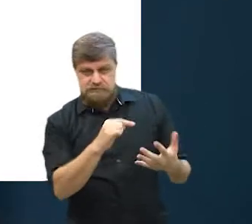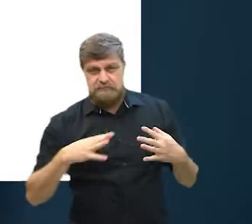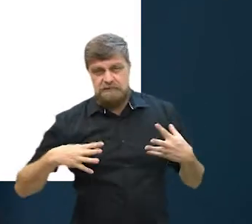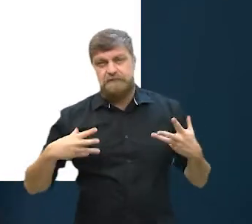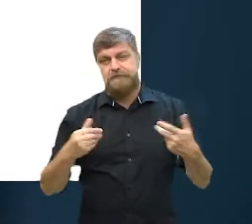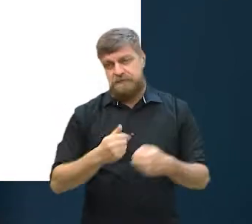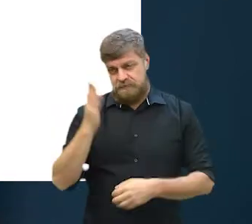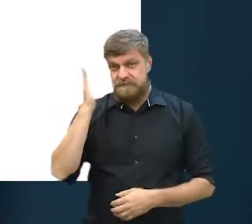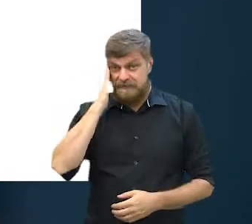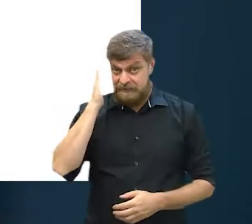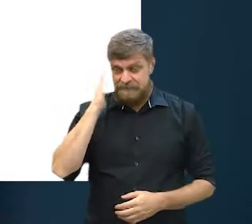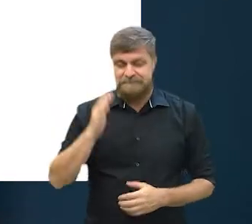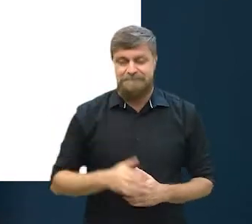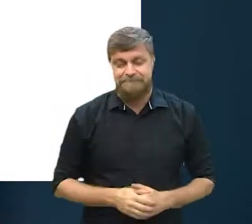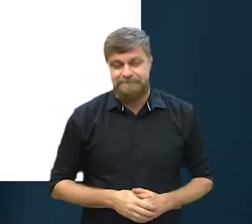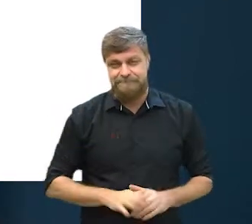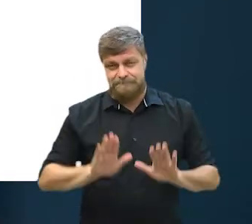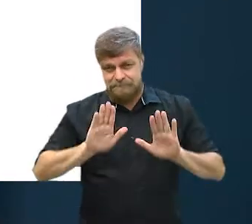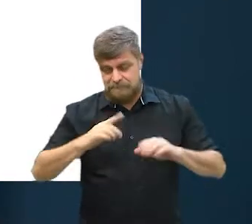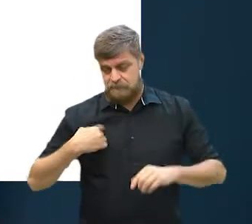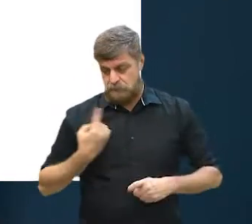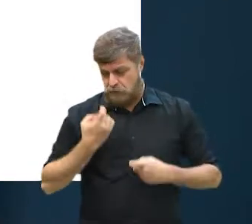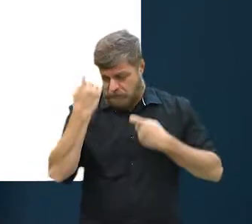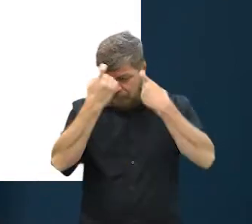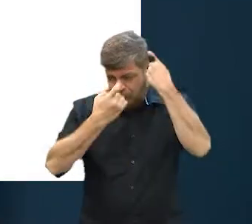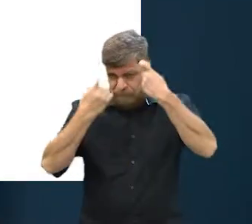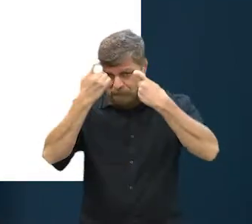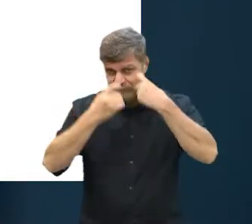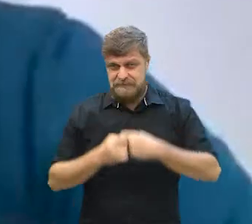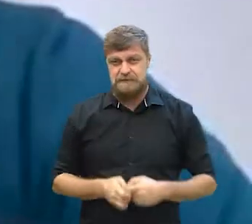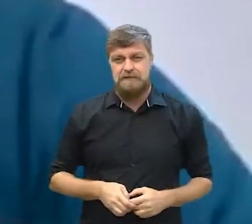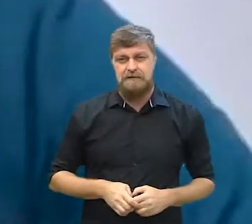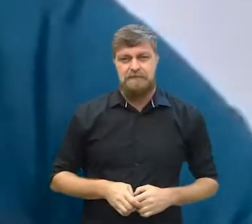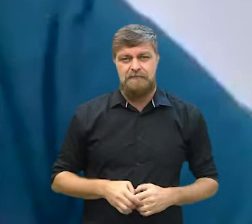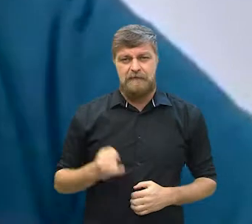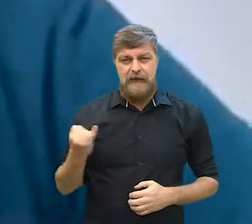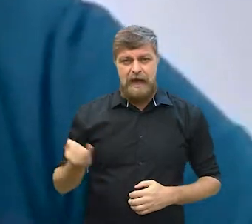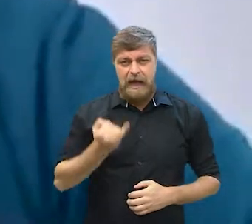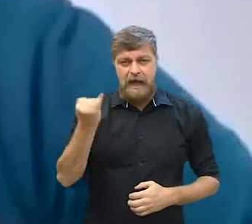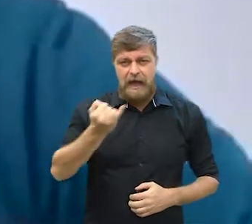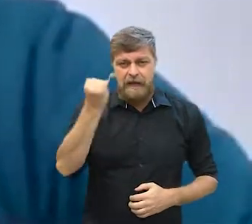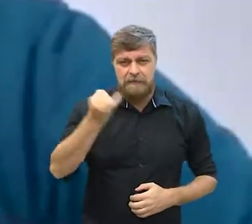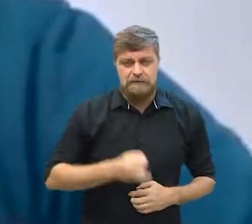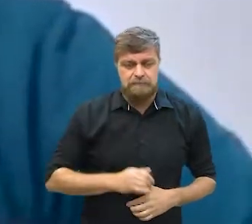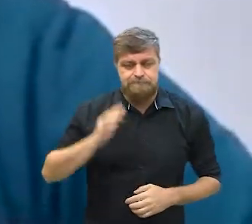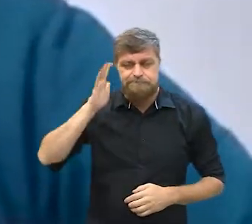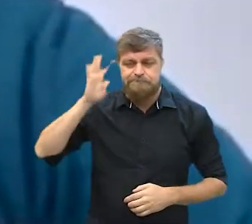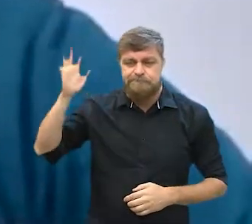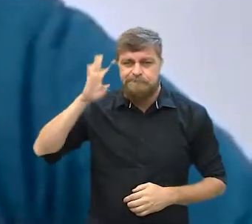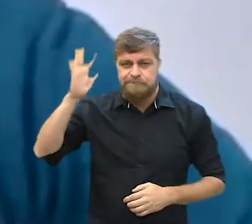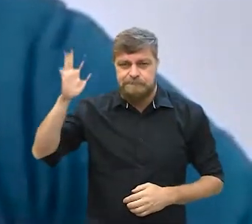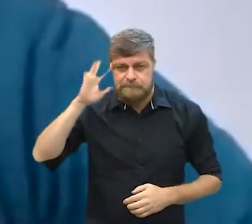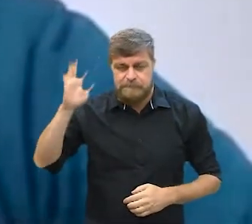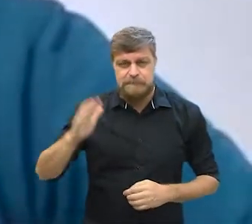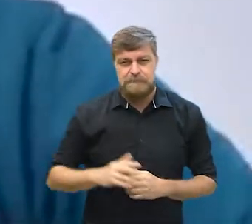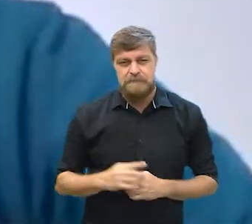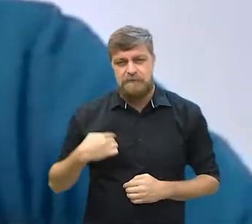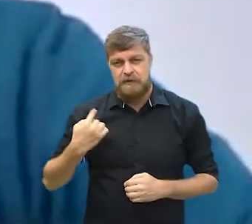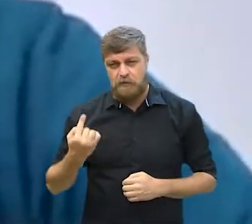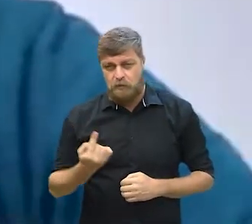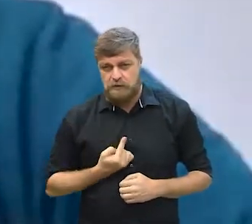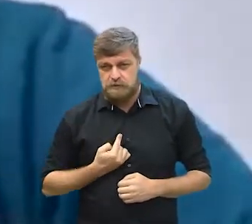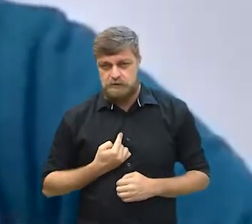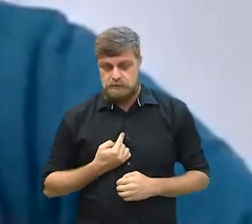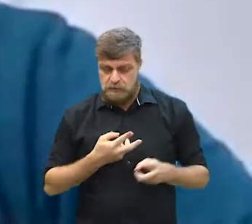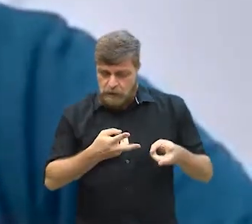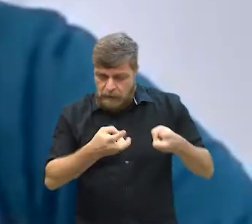todos já conhecemos. Mas a nossa preocupação, é importante voltarmos assim,